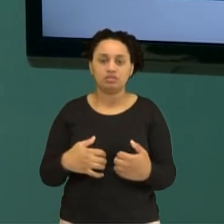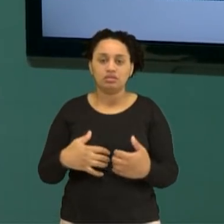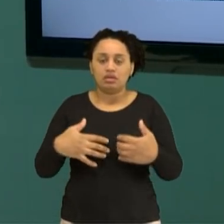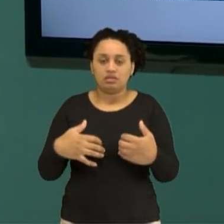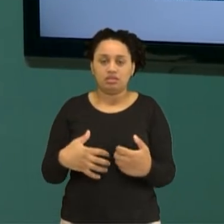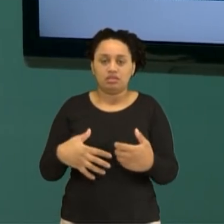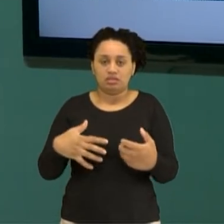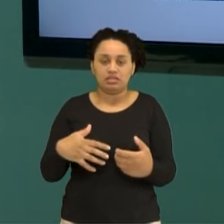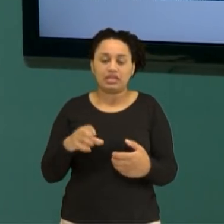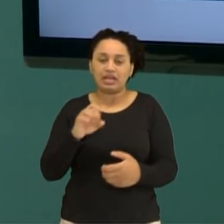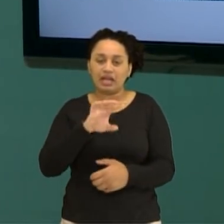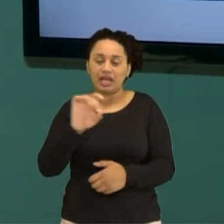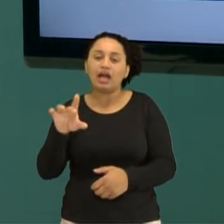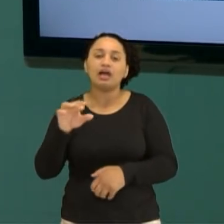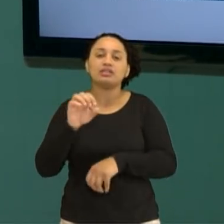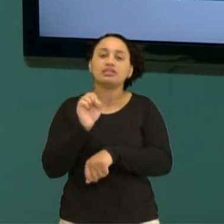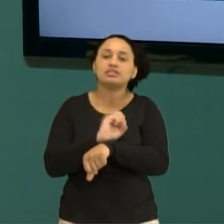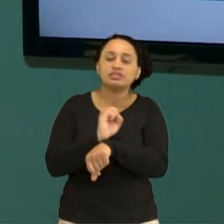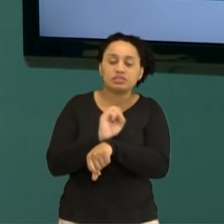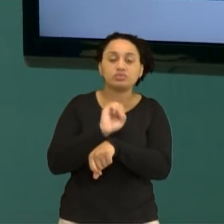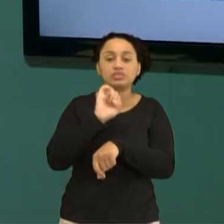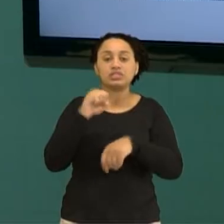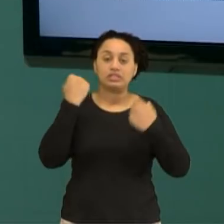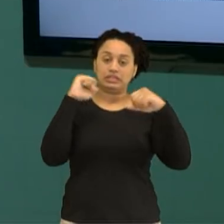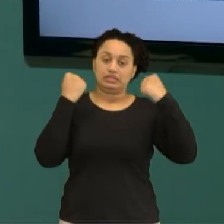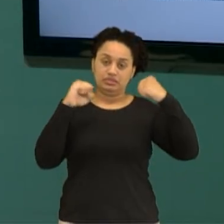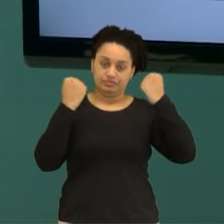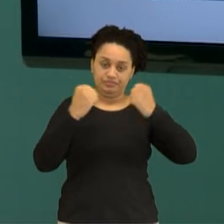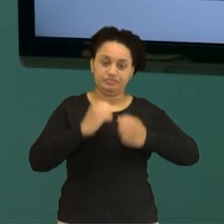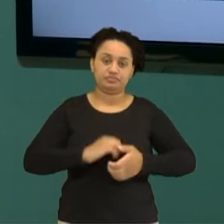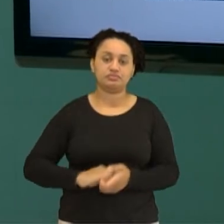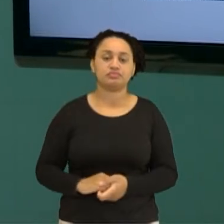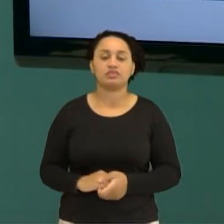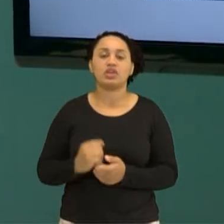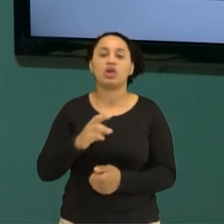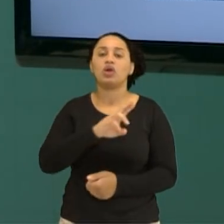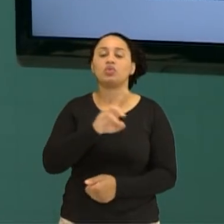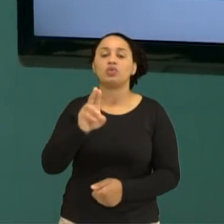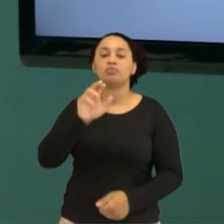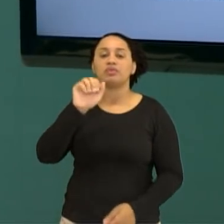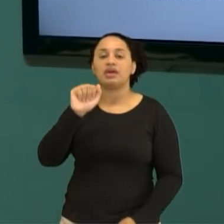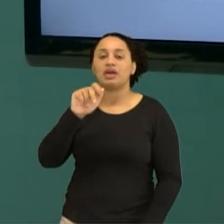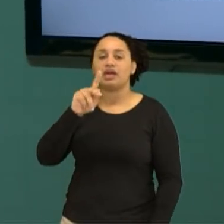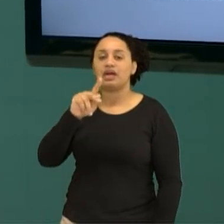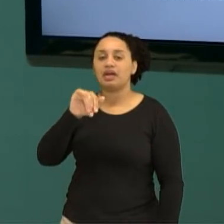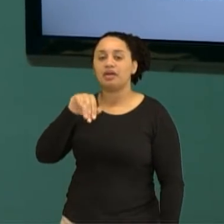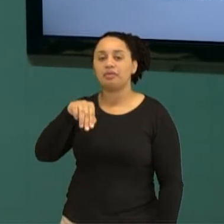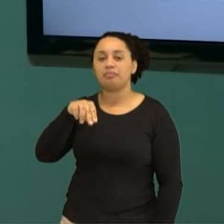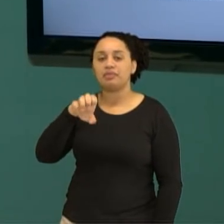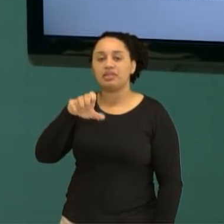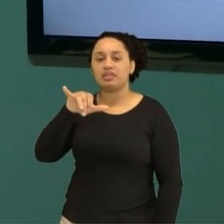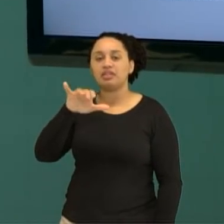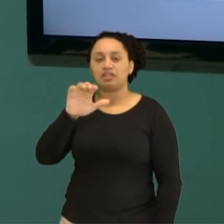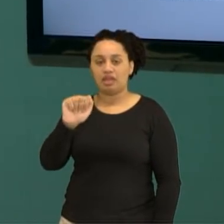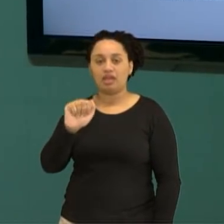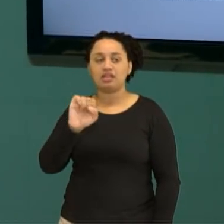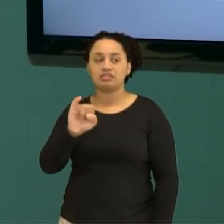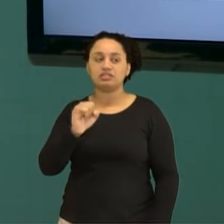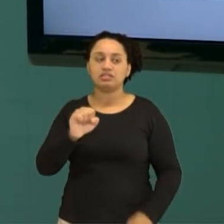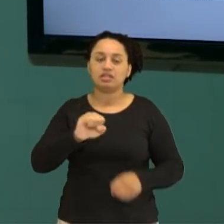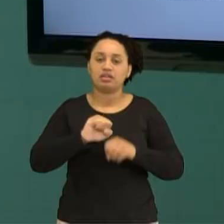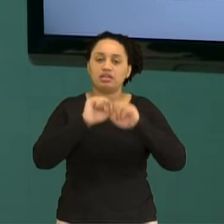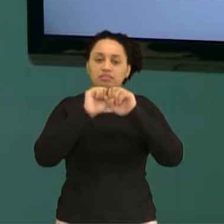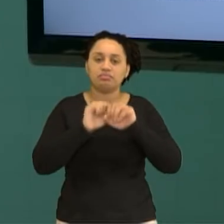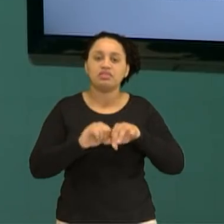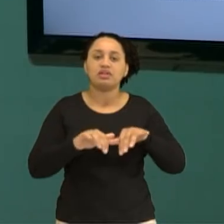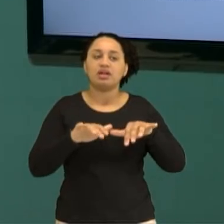segundo quando está em intensa atividade física. É chamado de apneia, quando este fluxo aqui, ele